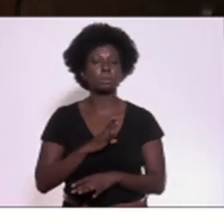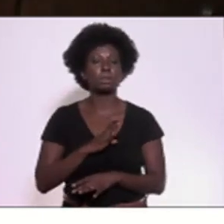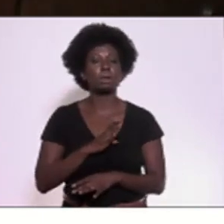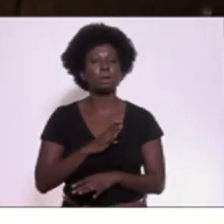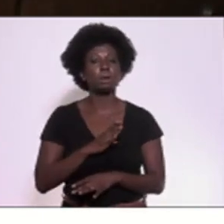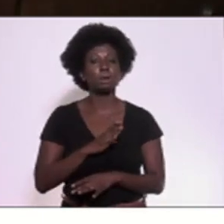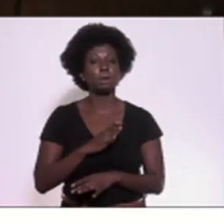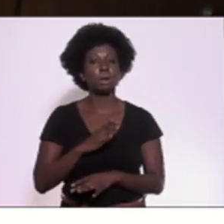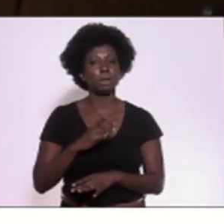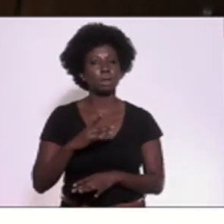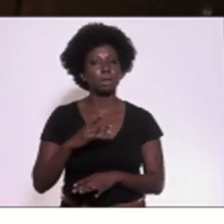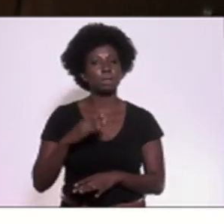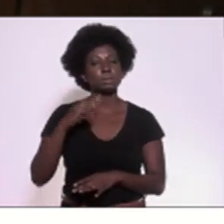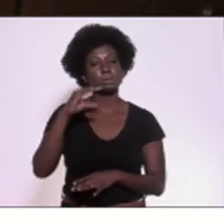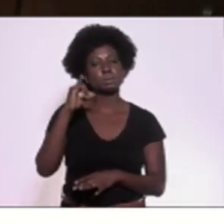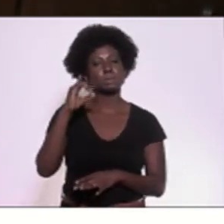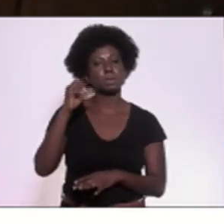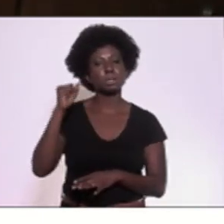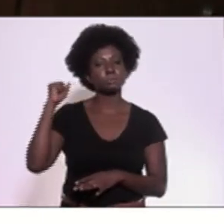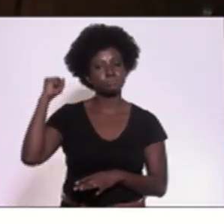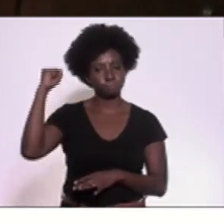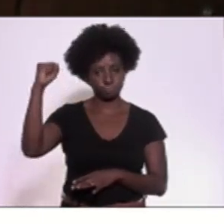Guedes, presente.